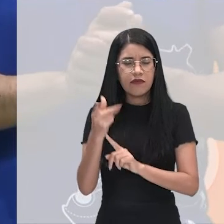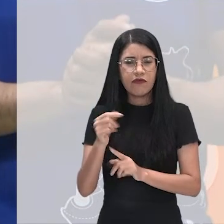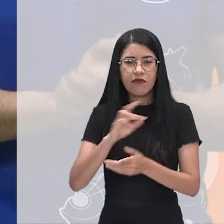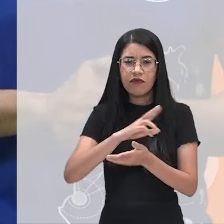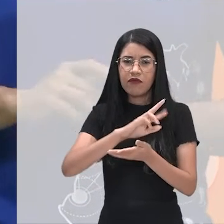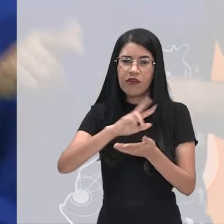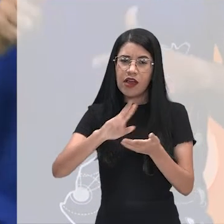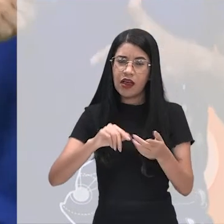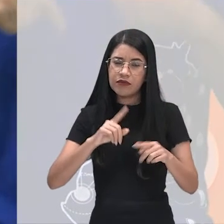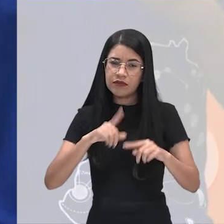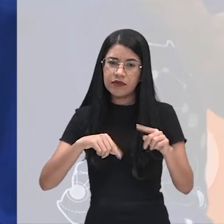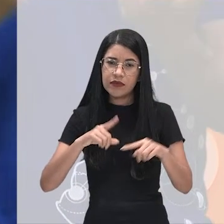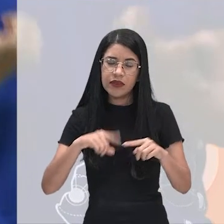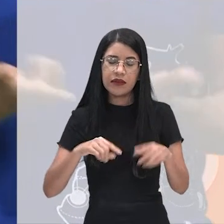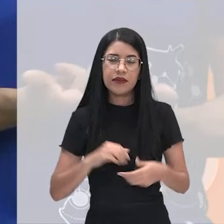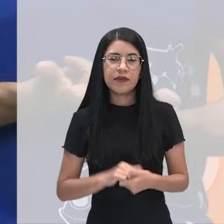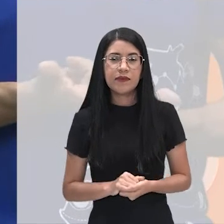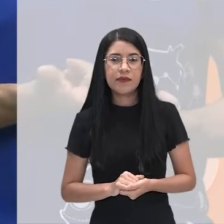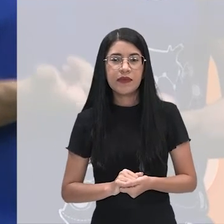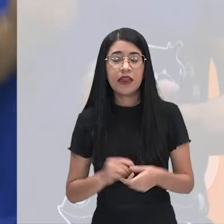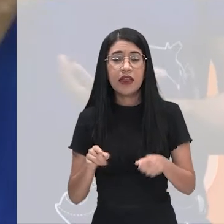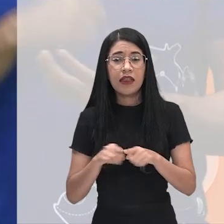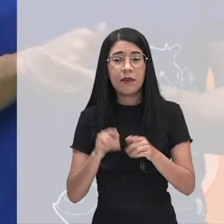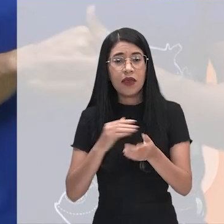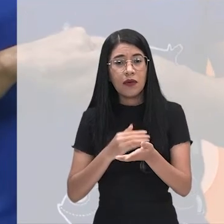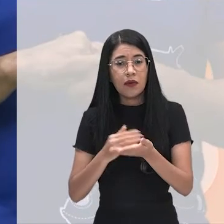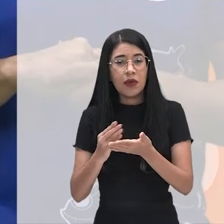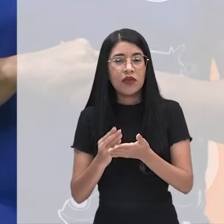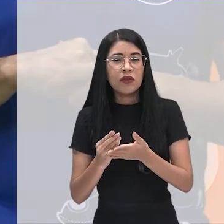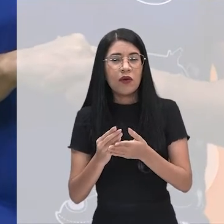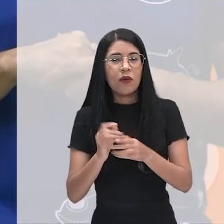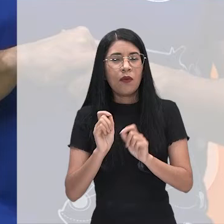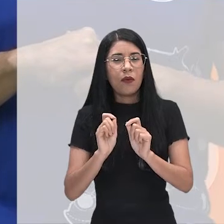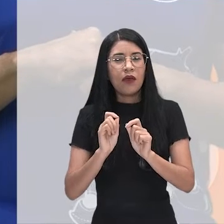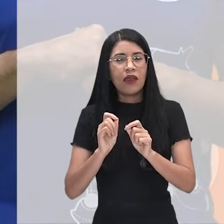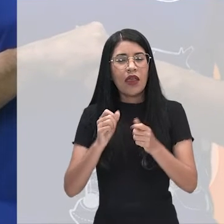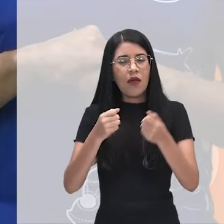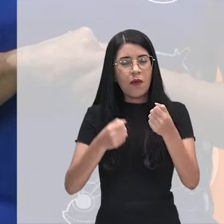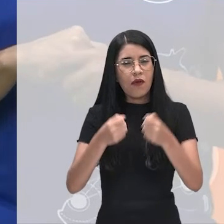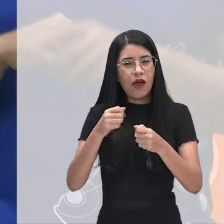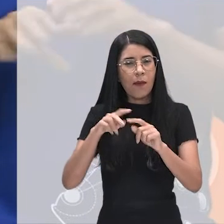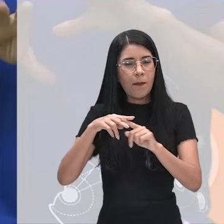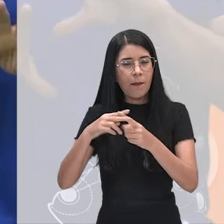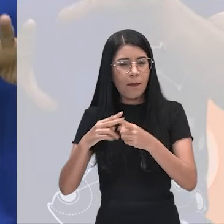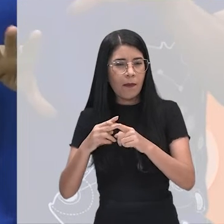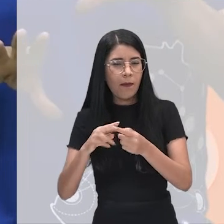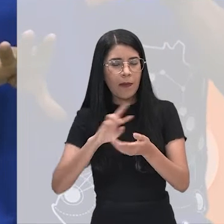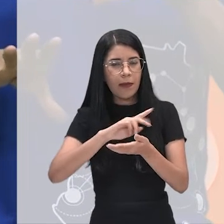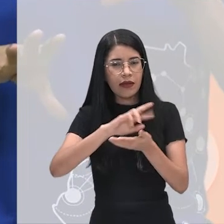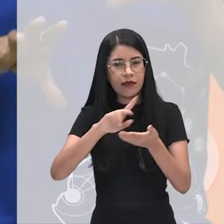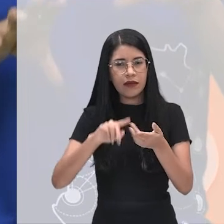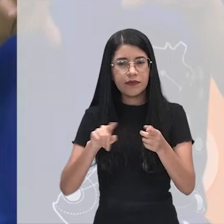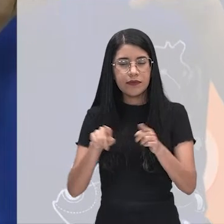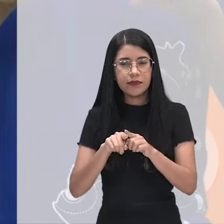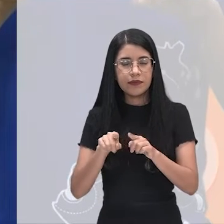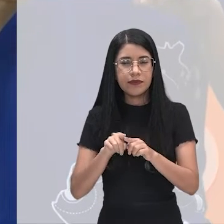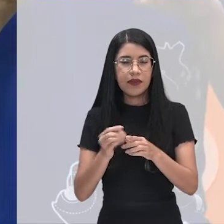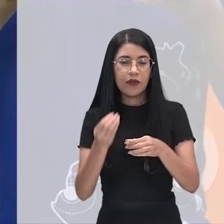tá bom? E é a partir da Revolução Industrial que a gente tem também a divisão do trabalho. A gente vai começar a